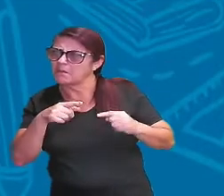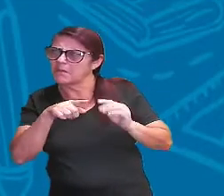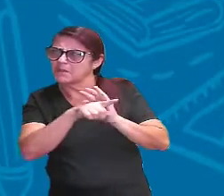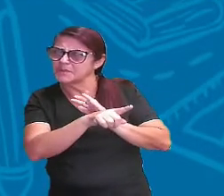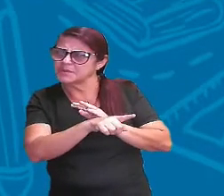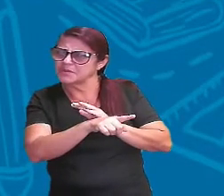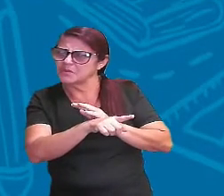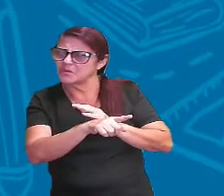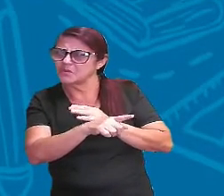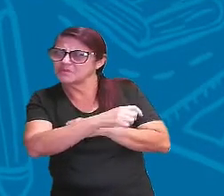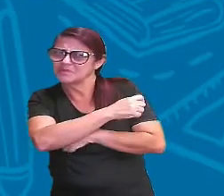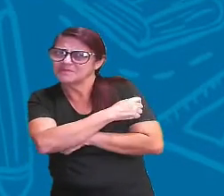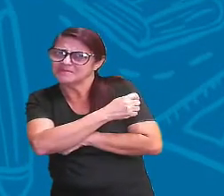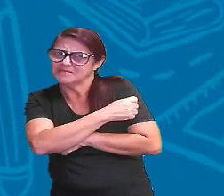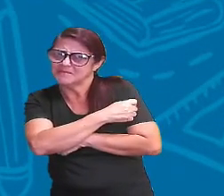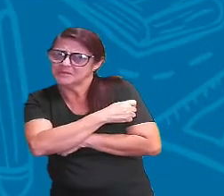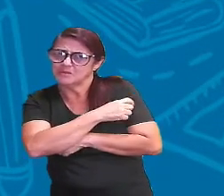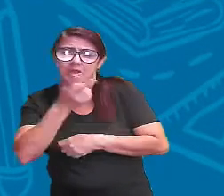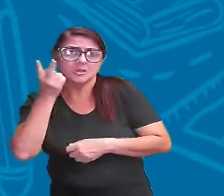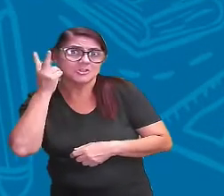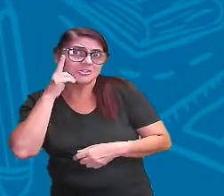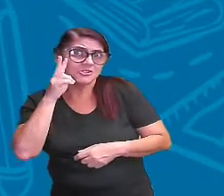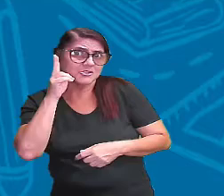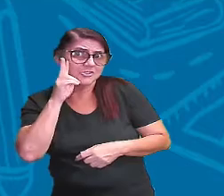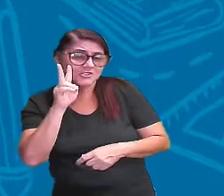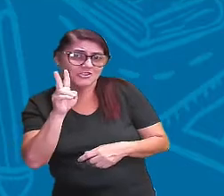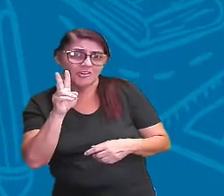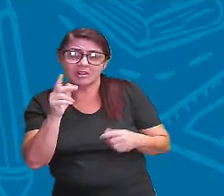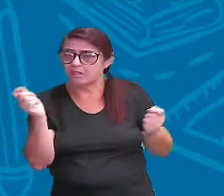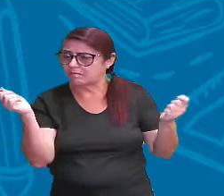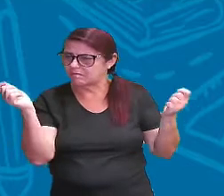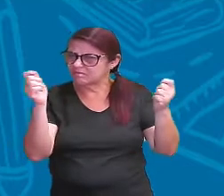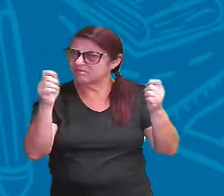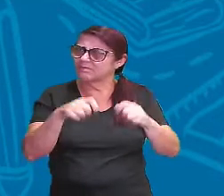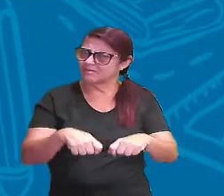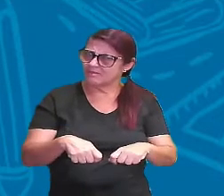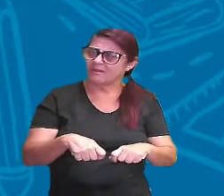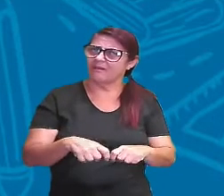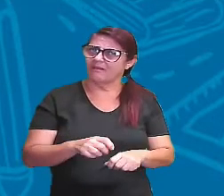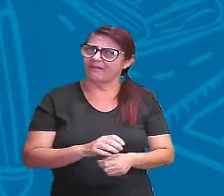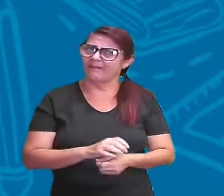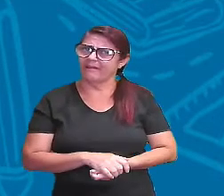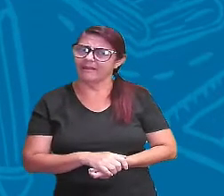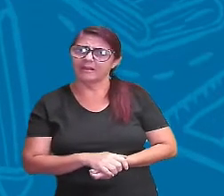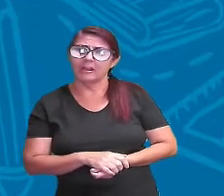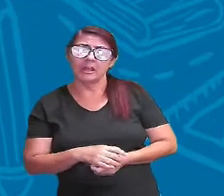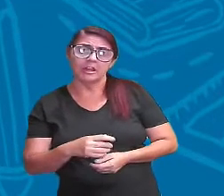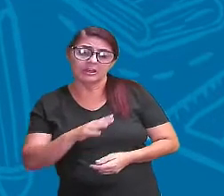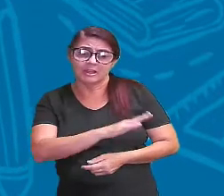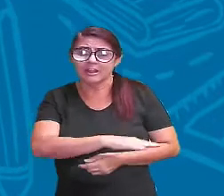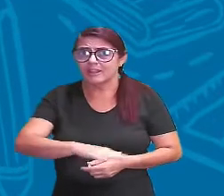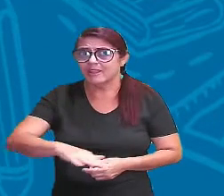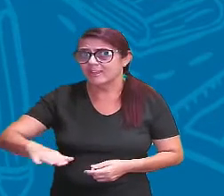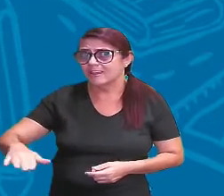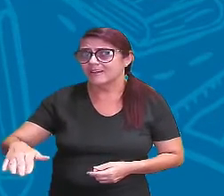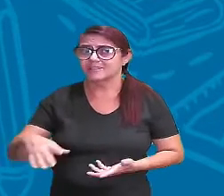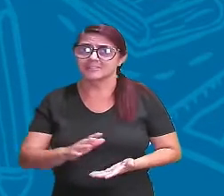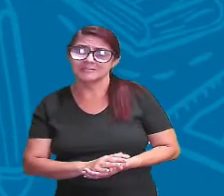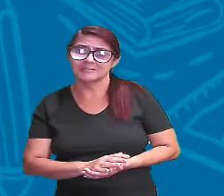fala? Fala. Nas histórias tudo é possível, não é? É possível crianças voarem,